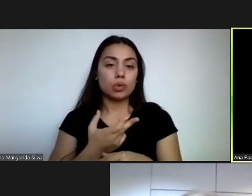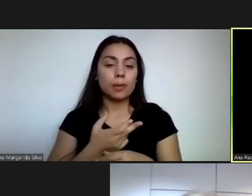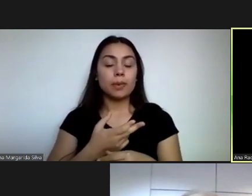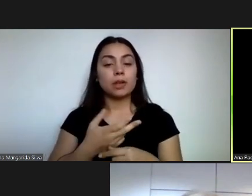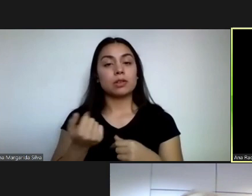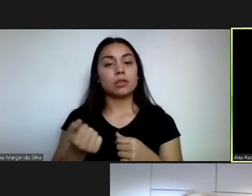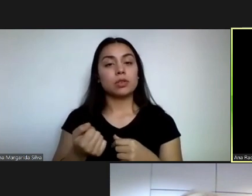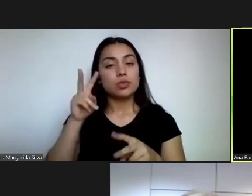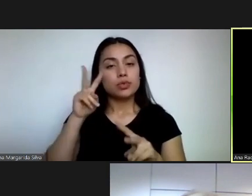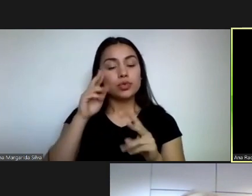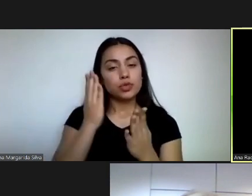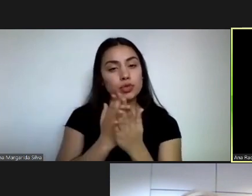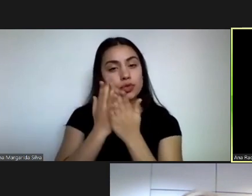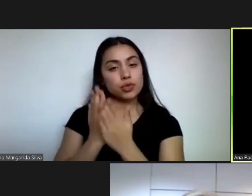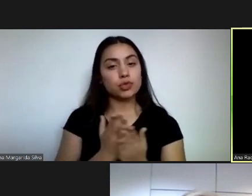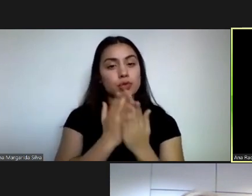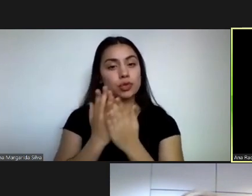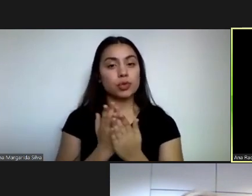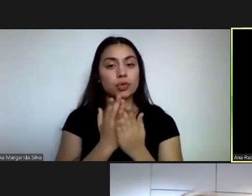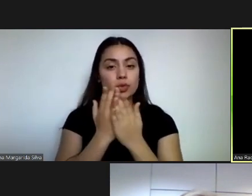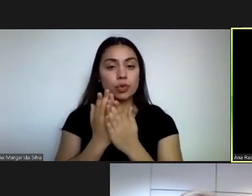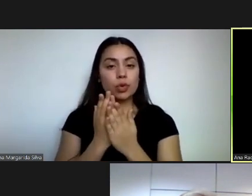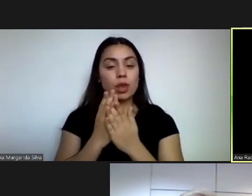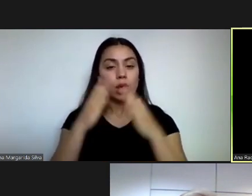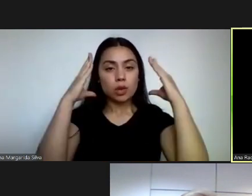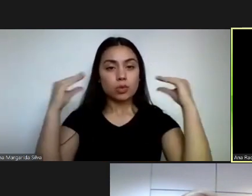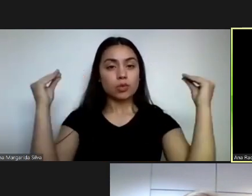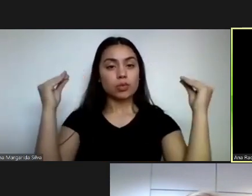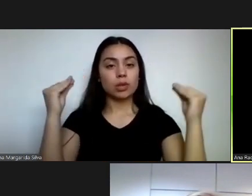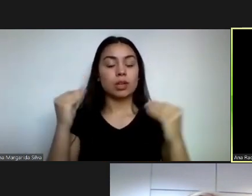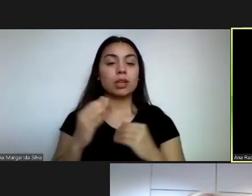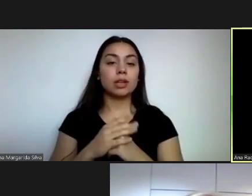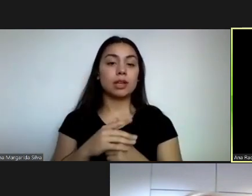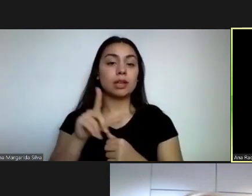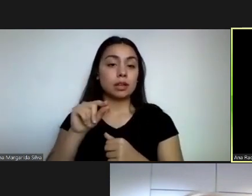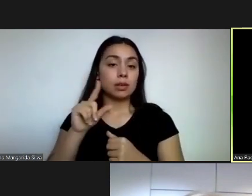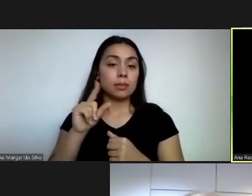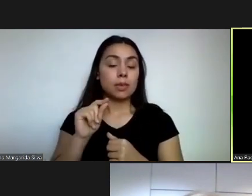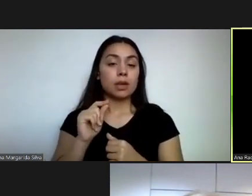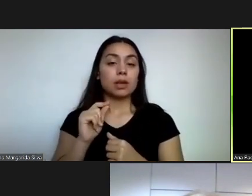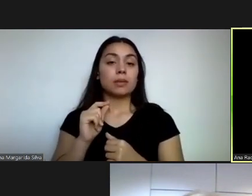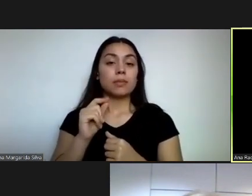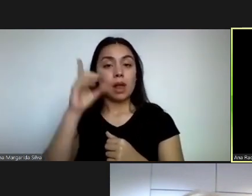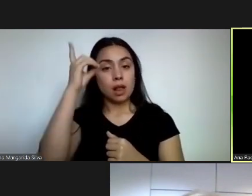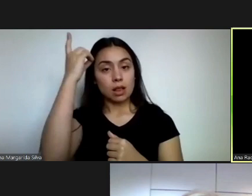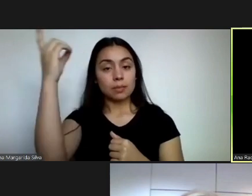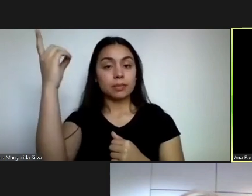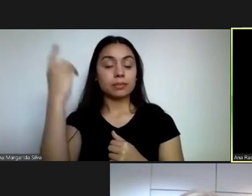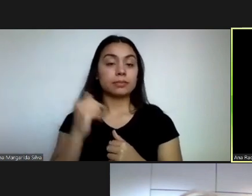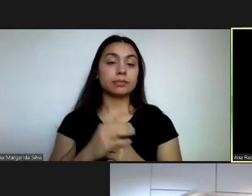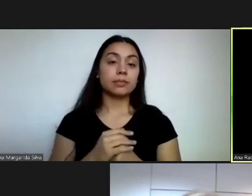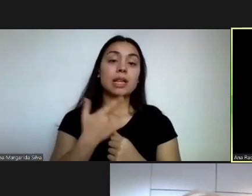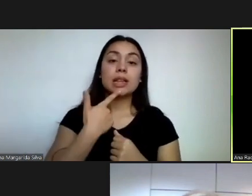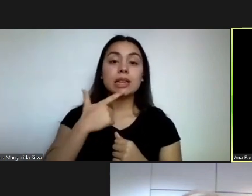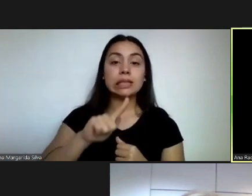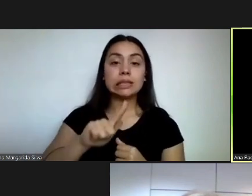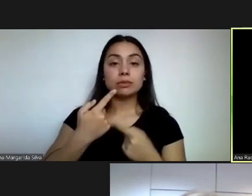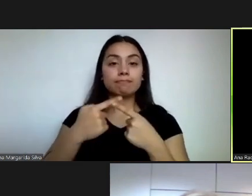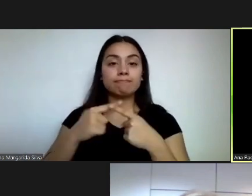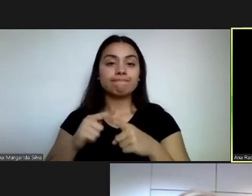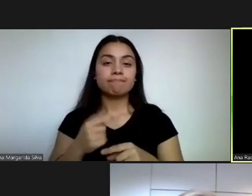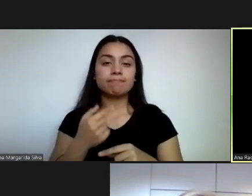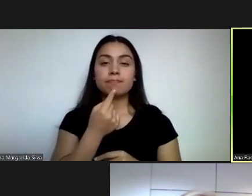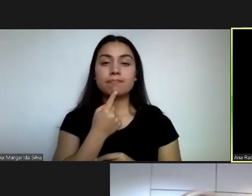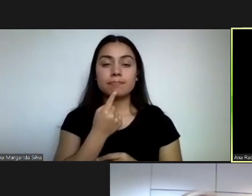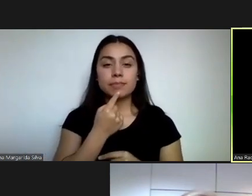de descendentes de imigrantes turcos na Europa, comparando França, Holanda e a Alemanha, a partir da língua e enquanto falantes,